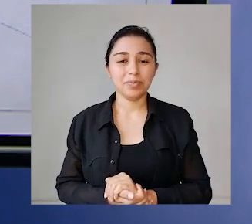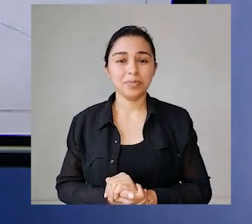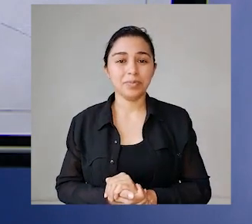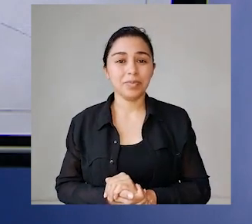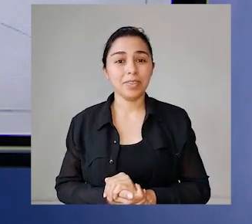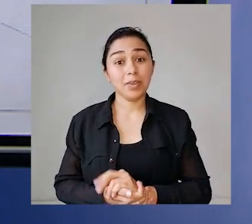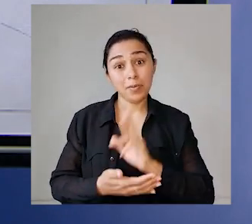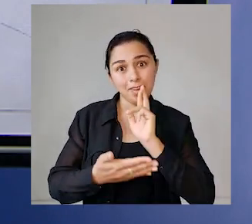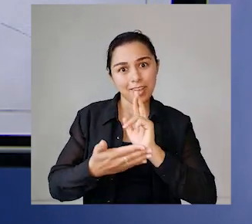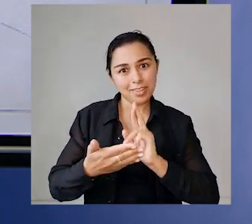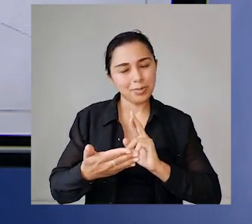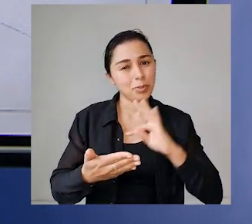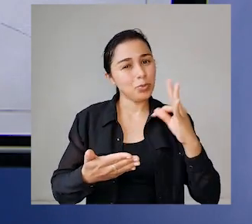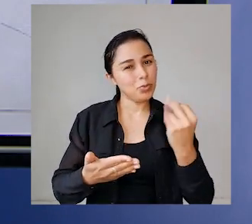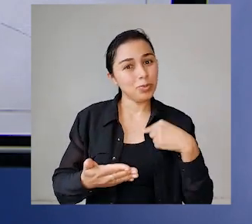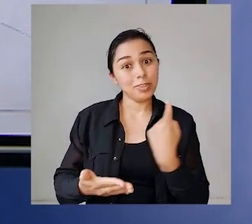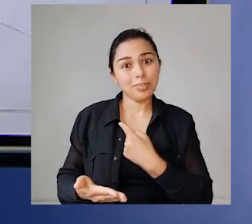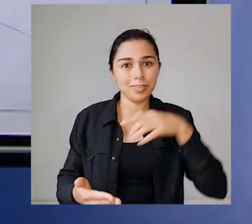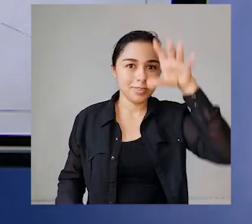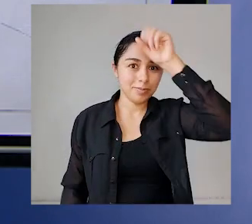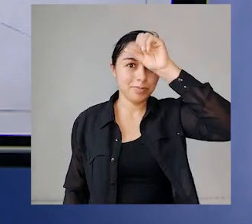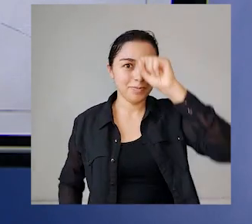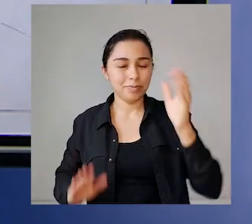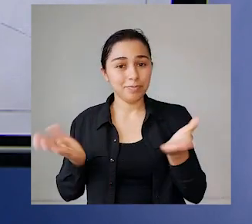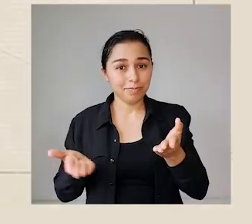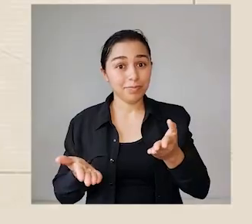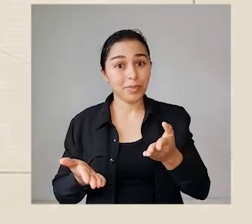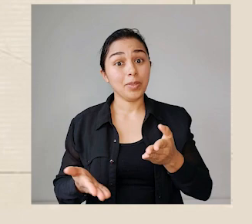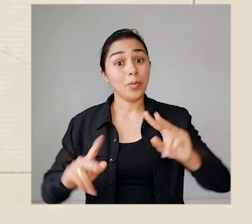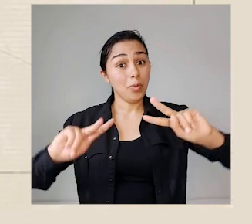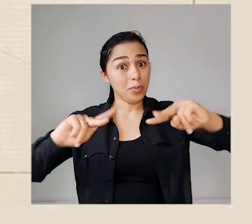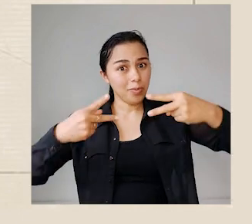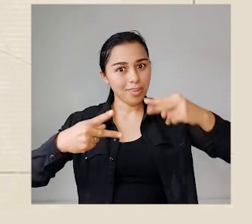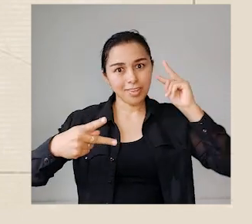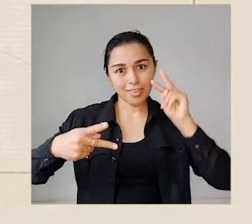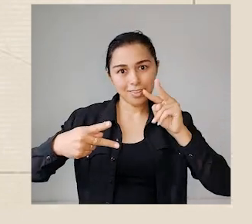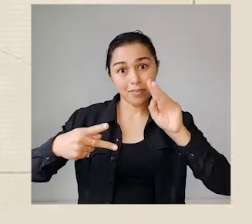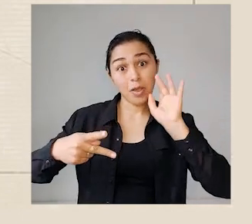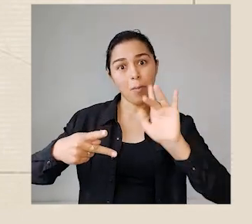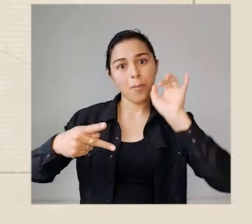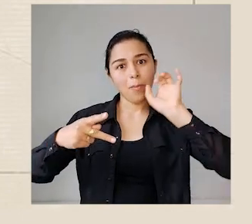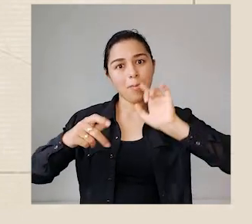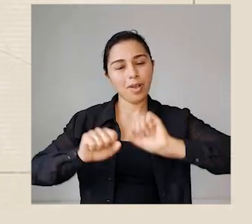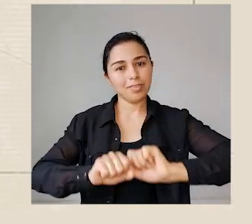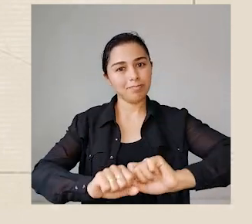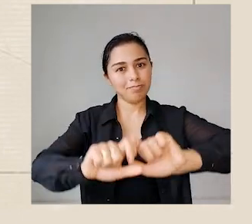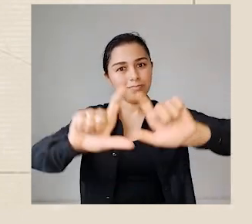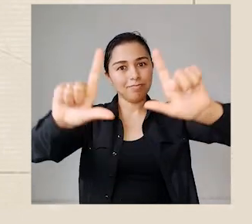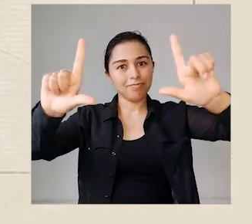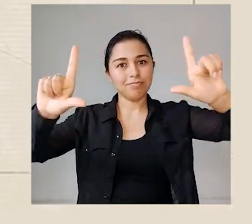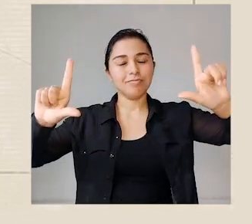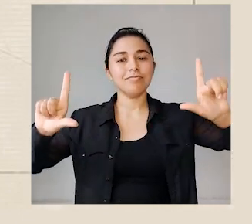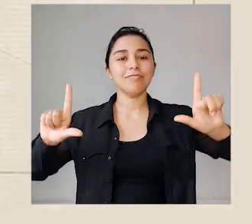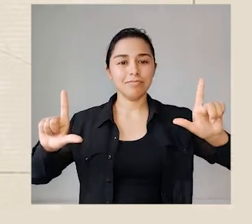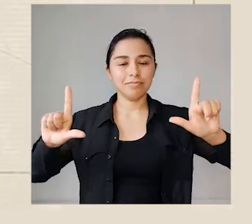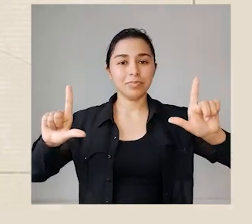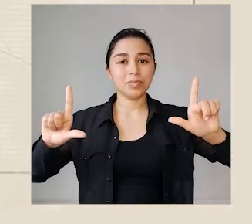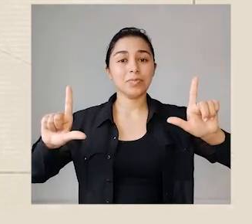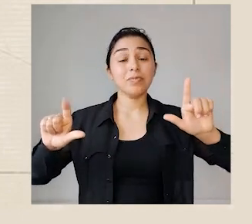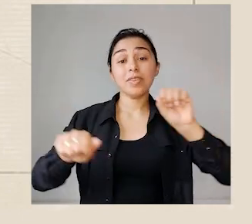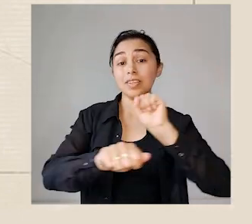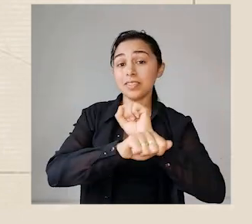aquilo que a gente aprendeu. Então, clique no link que está na sua tela, vai abrir uma nova página, tá